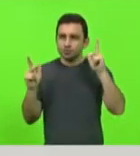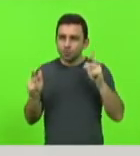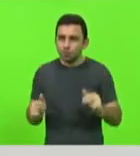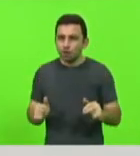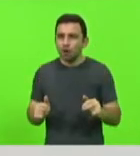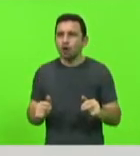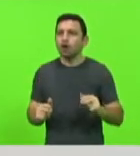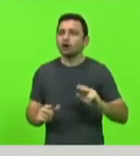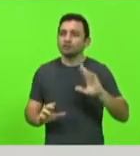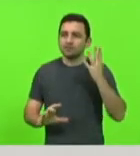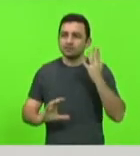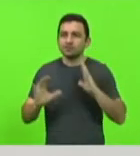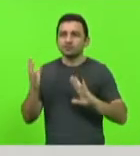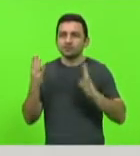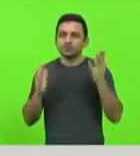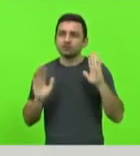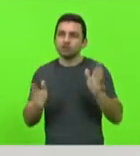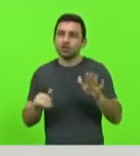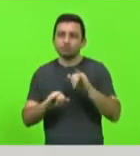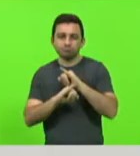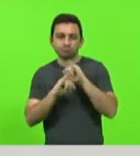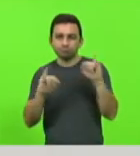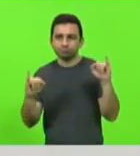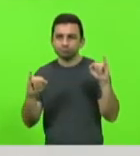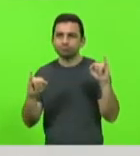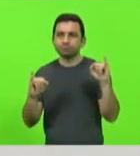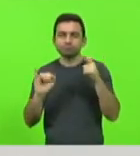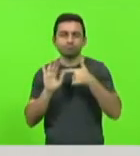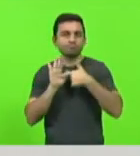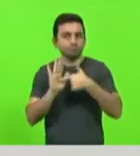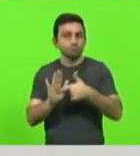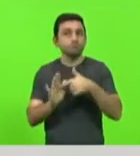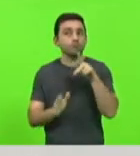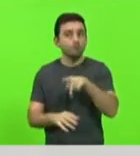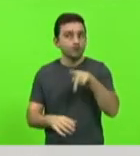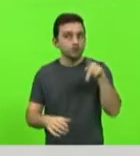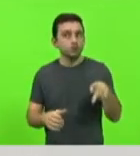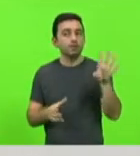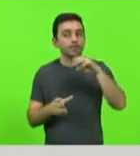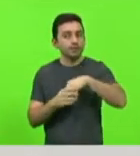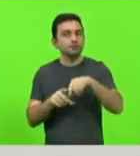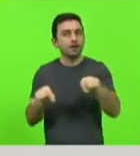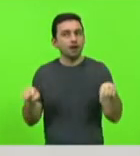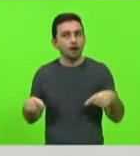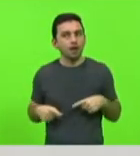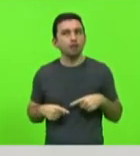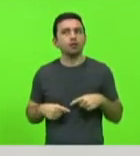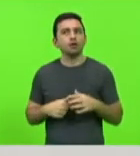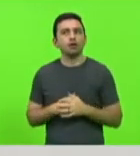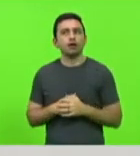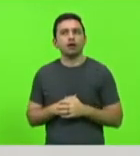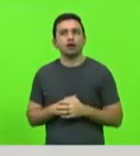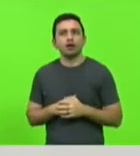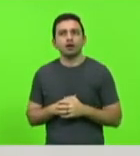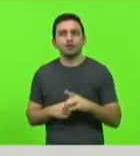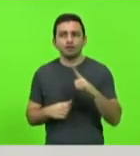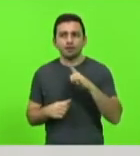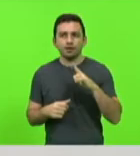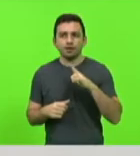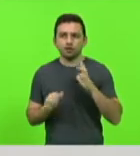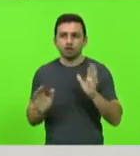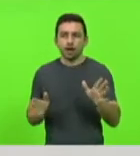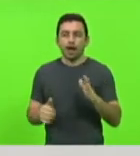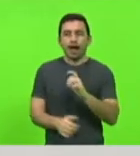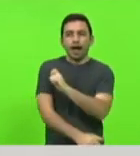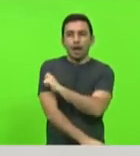vezes que eu publiquei esse tipo de denúncia aqui, de professor que faz isso dentro da sala de aula. Aí vai vir todos aqueles doutrinados, os alunos